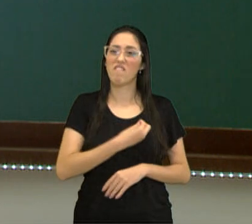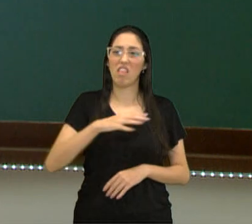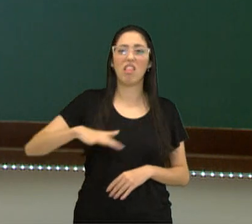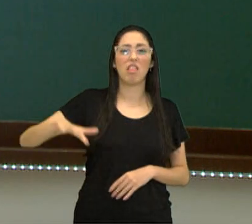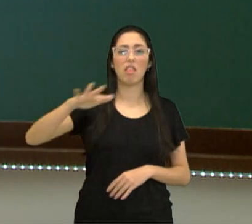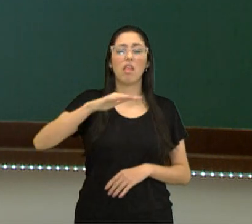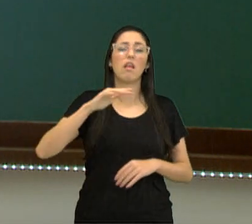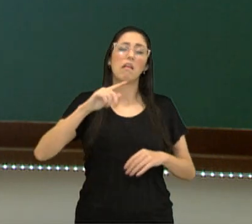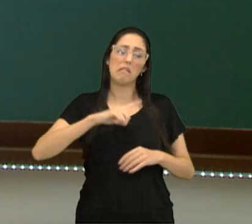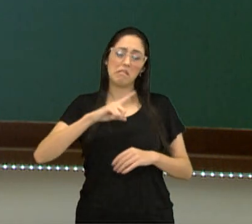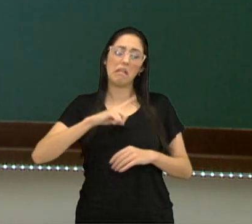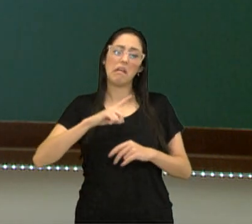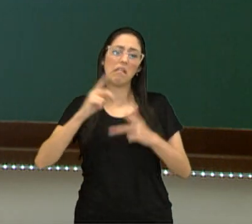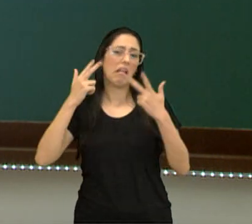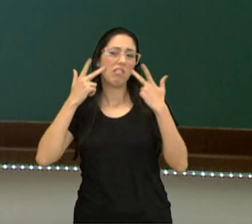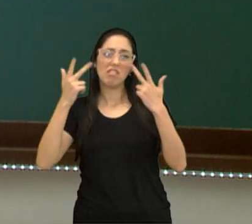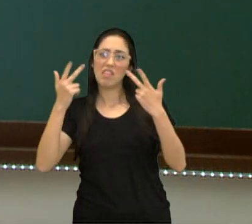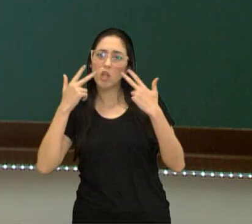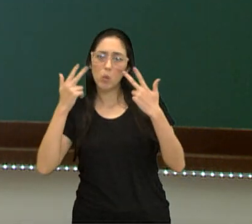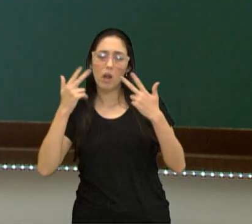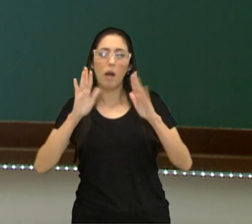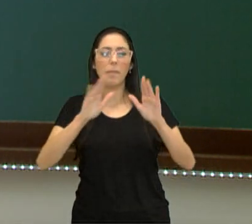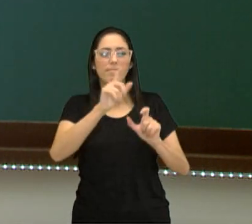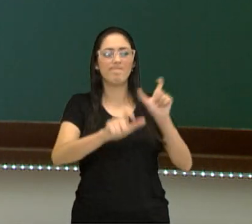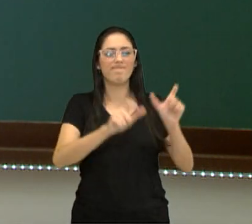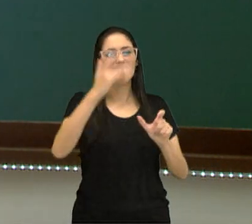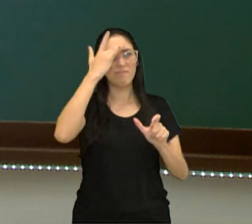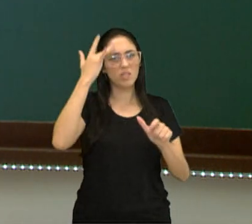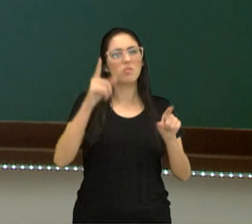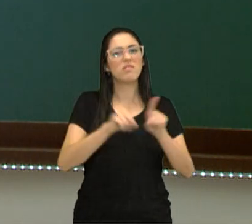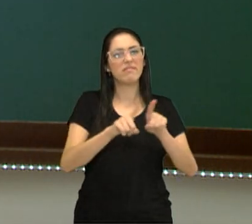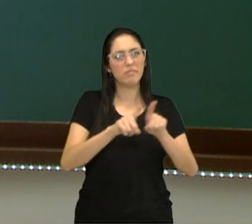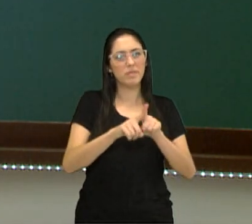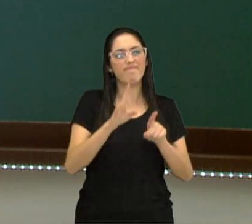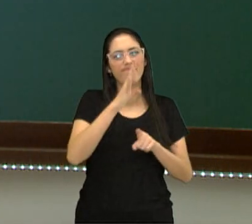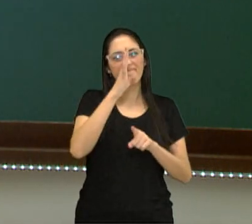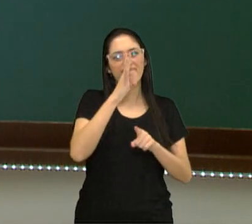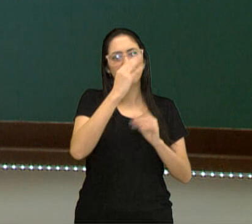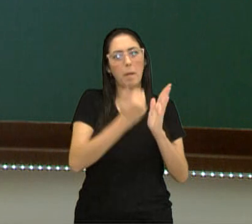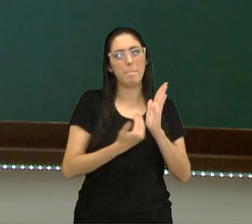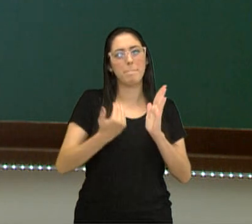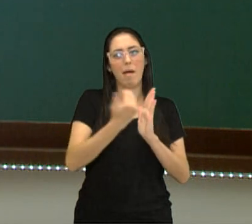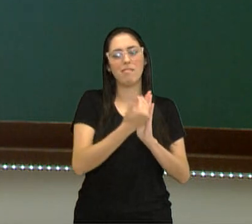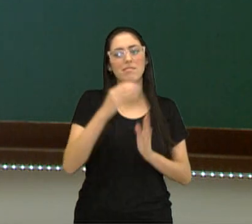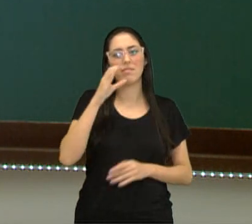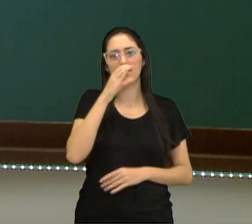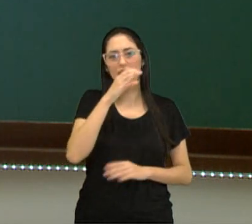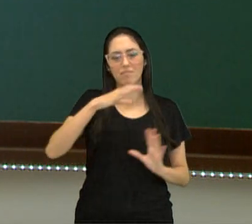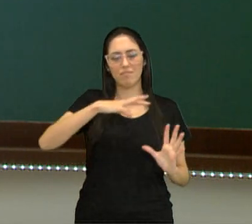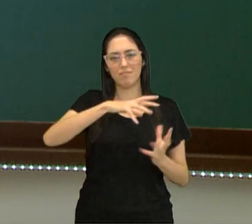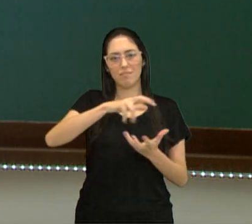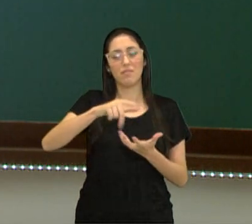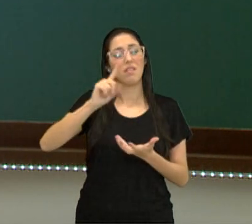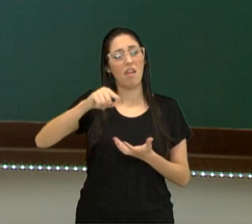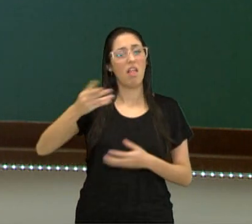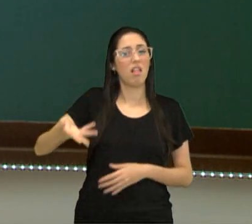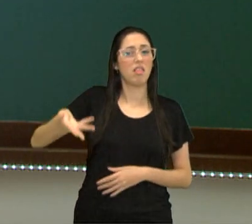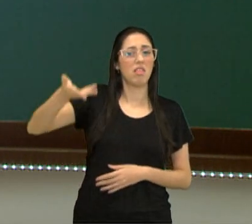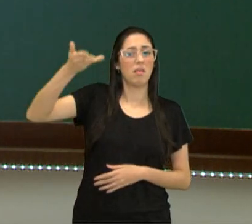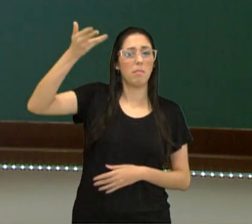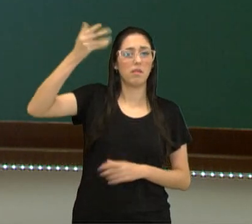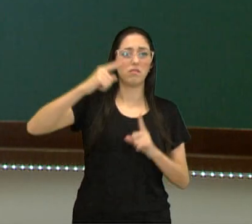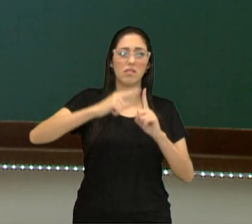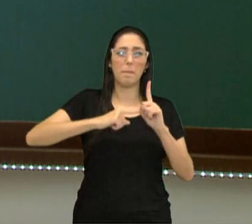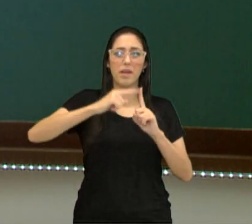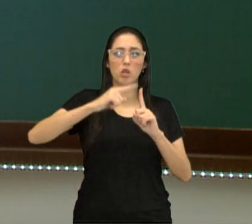causas naturais que são potencializadas pela ação humana. Então, justamente é isso. O aquecimento global é justamente esse aumento da temperatura